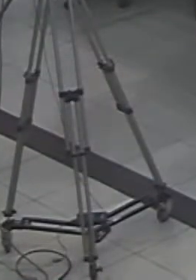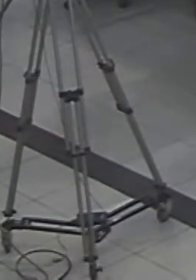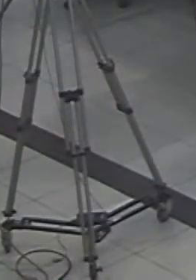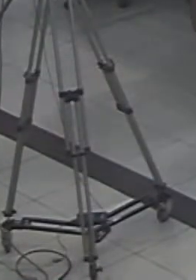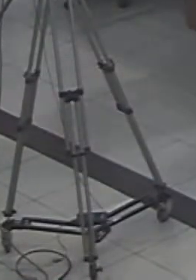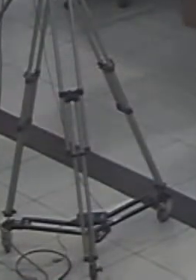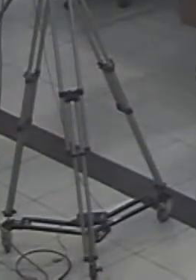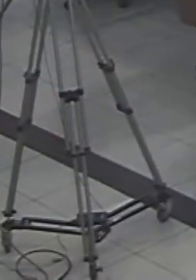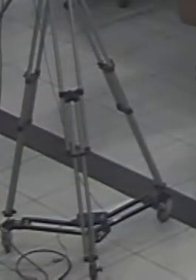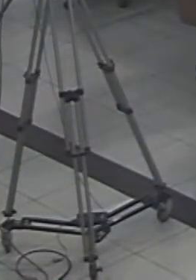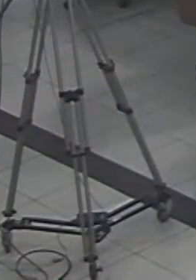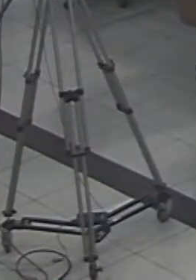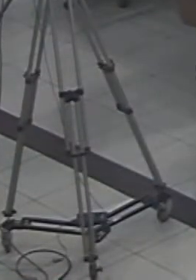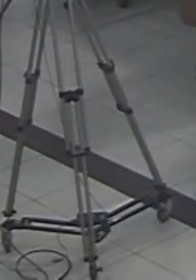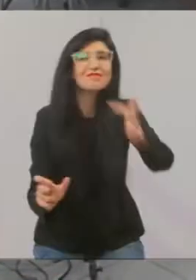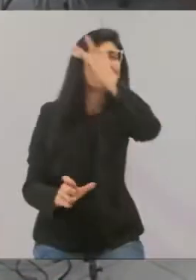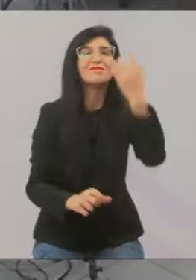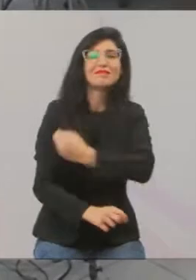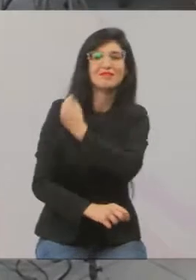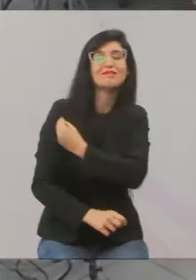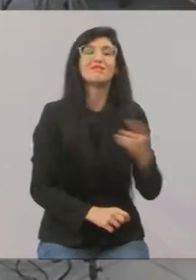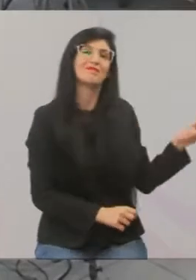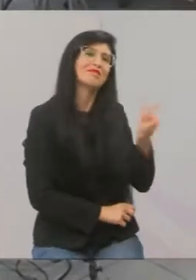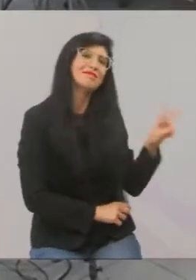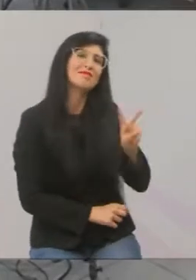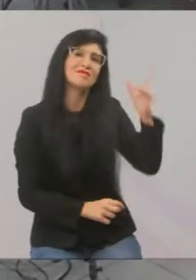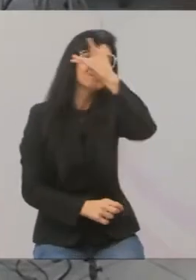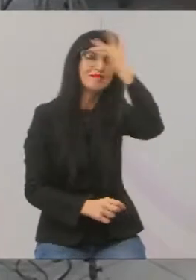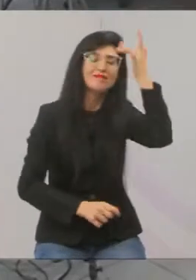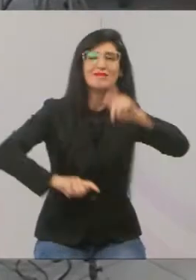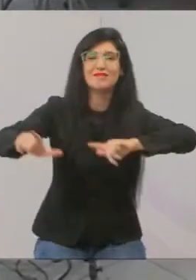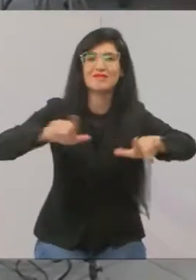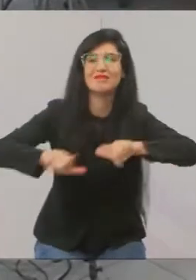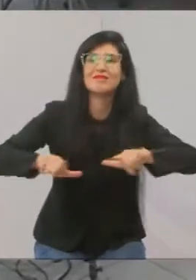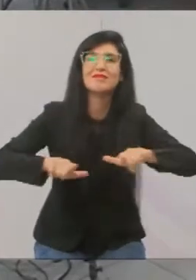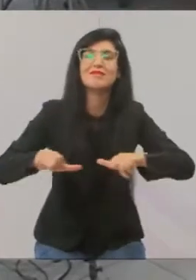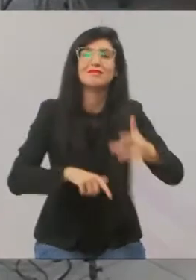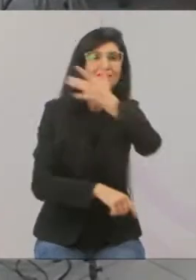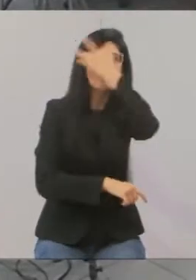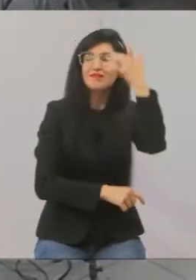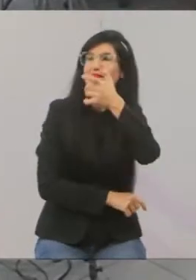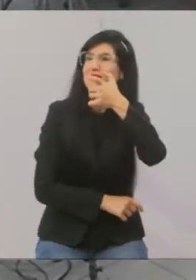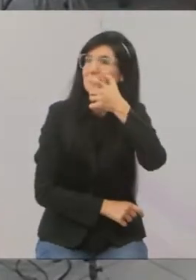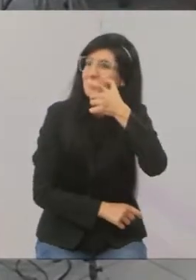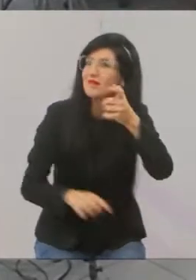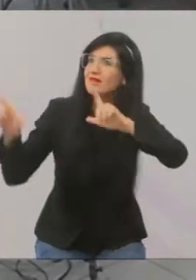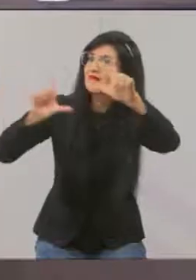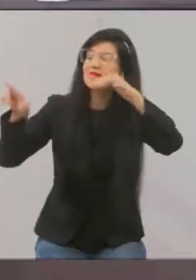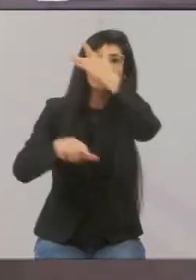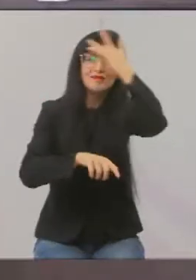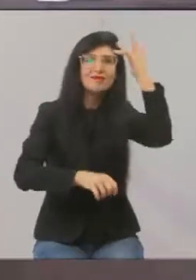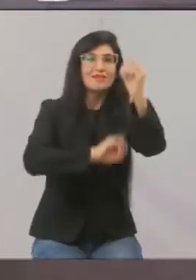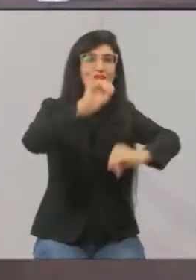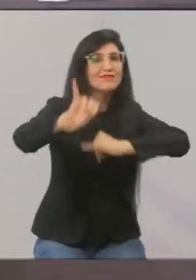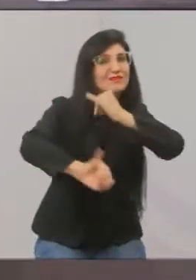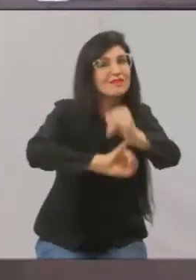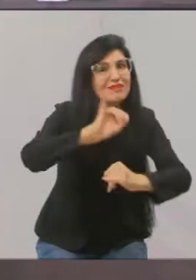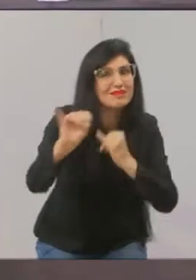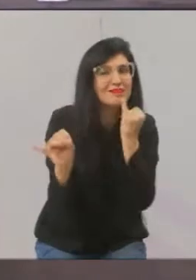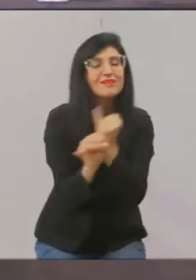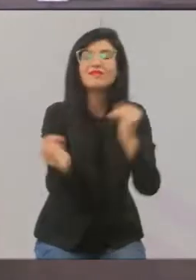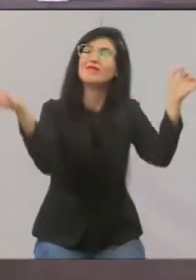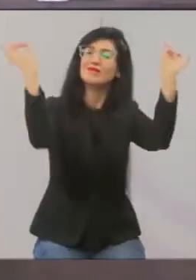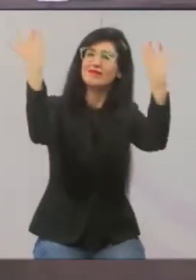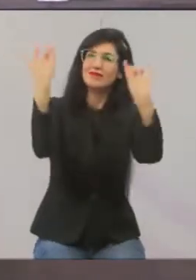Senhores membros da mesa, senhores vereadores, senhores servidores, senhores telespectadores, senhores internautas, em